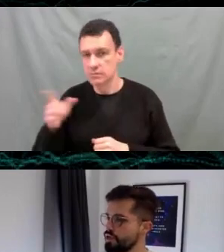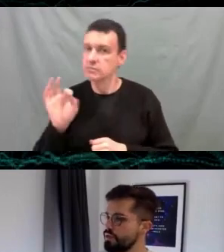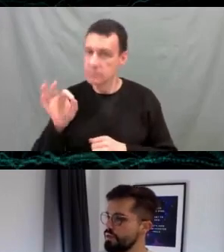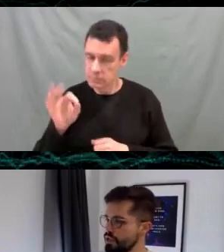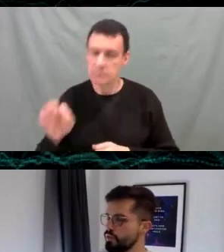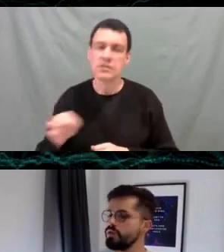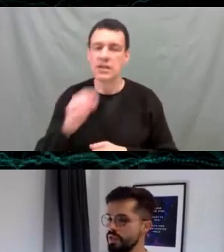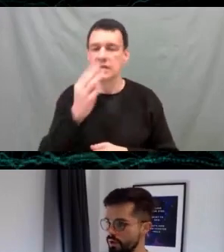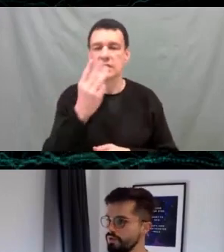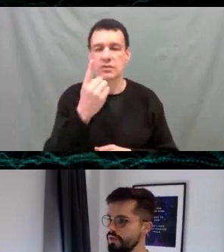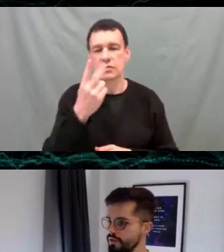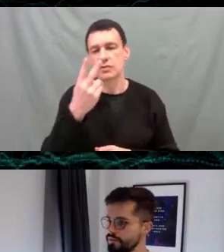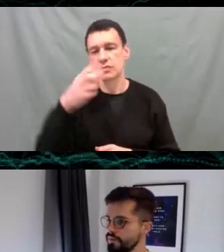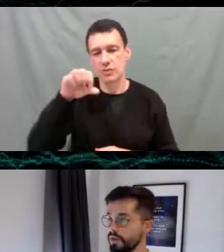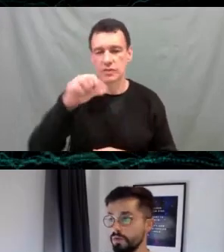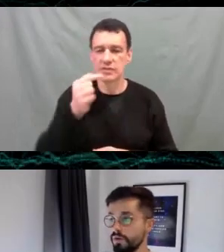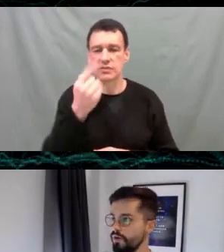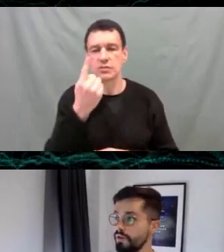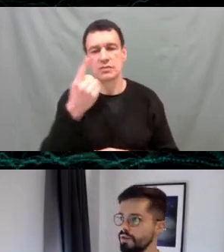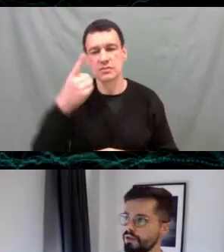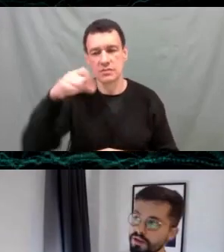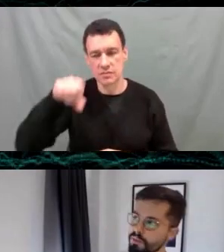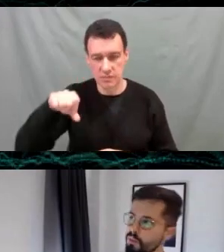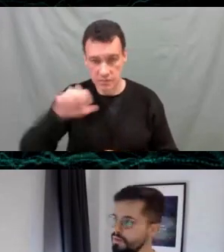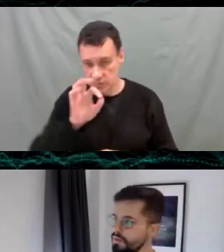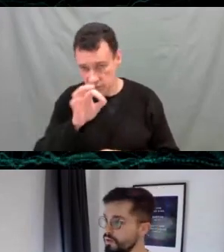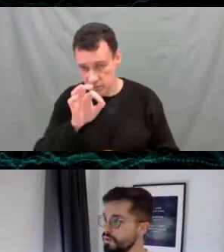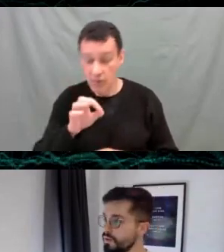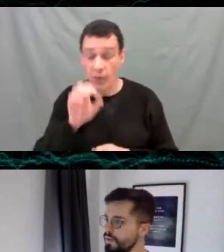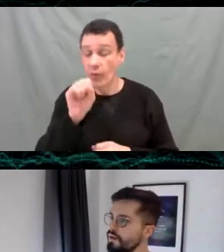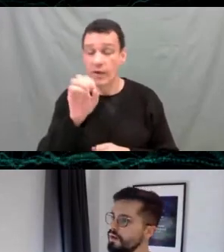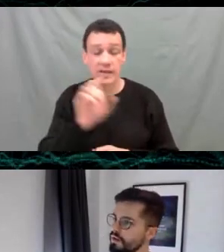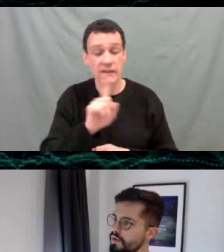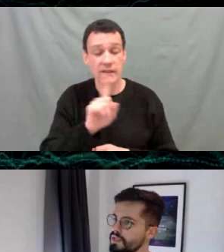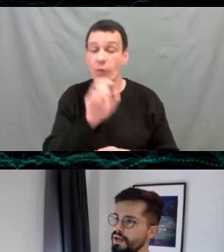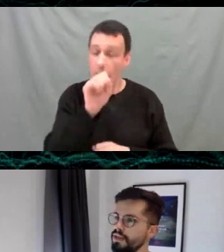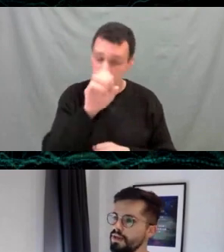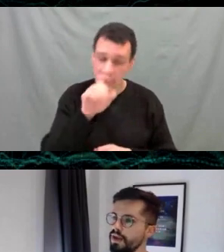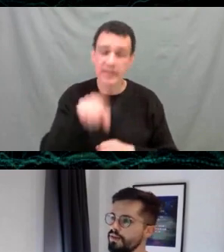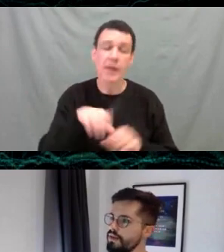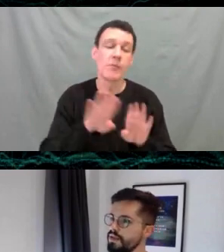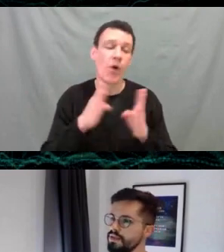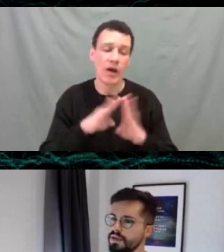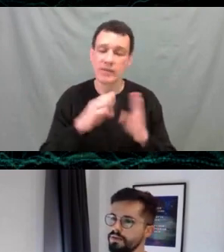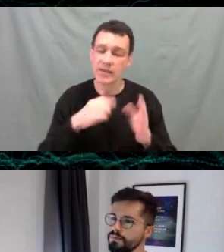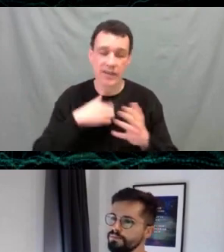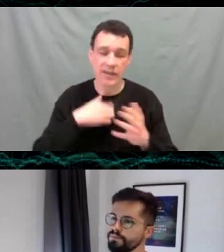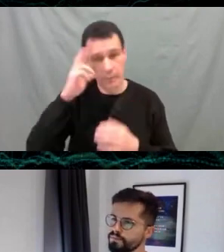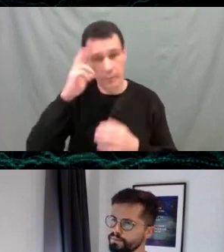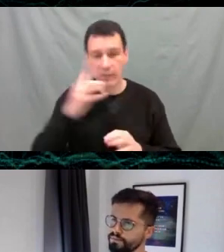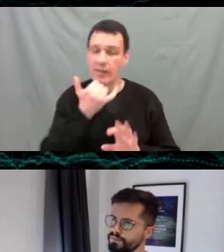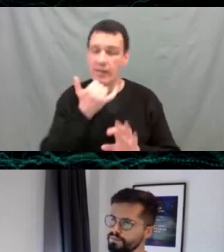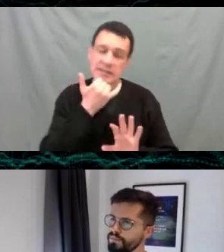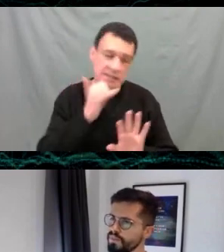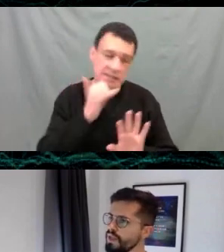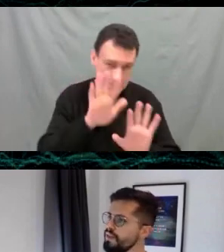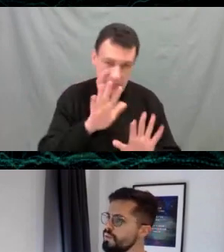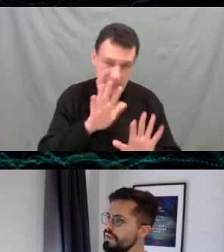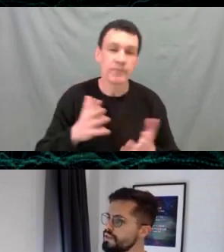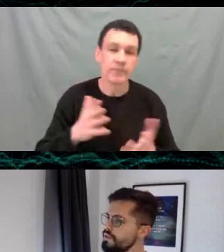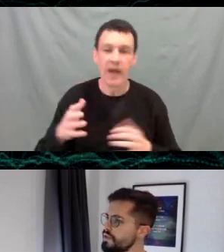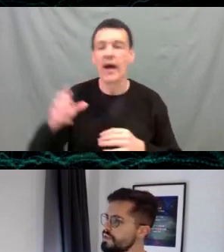31297 7.119 né Eu fui 80 oitenta e a porta 8080 Então esse cara aqui ele está inicializando